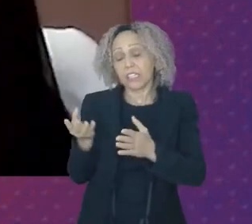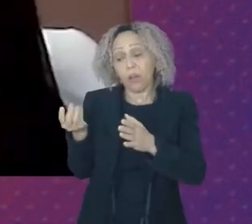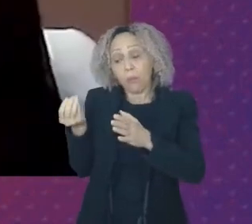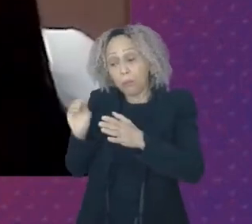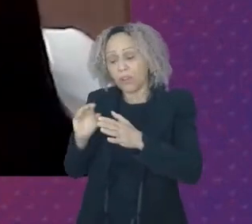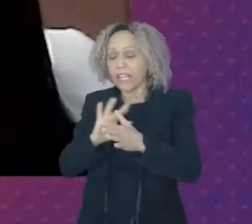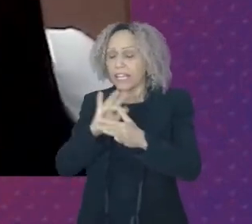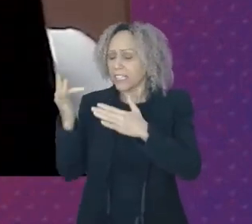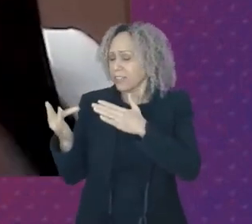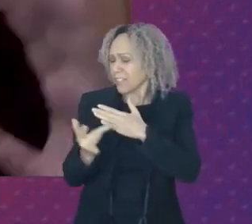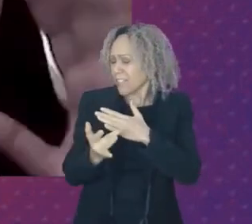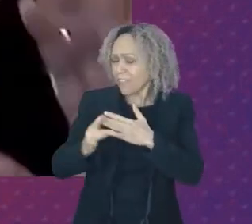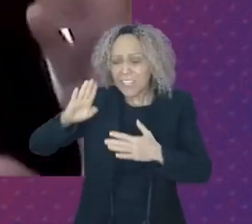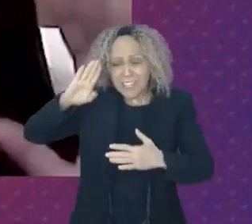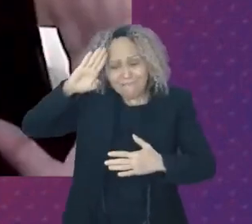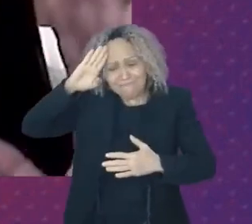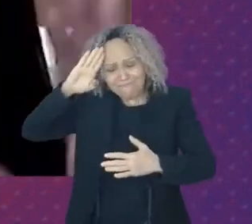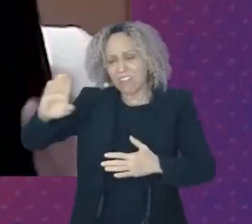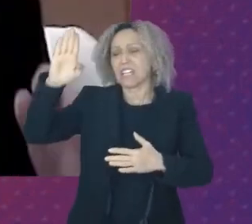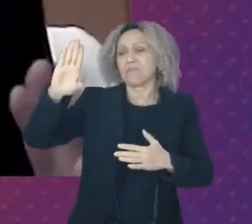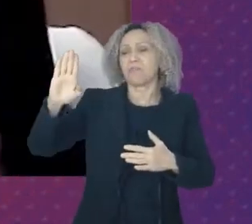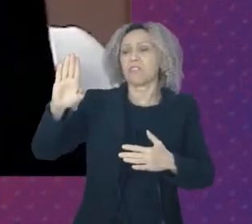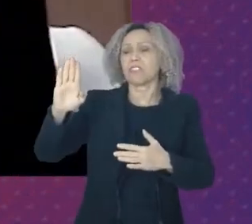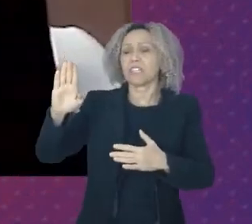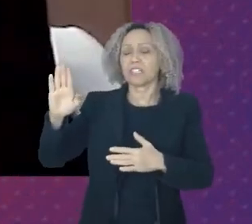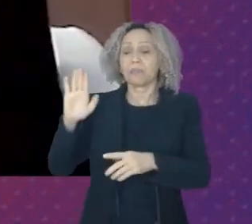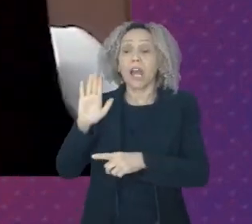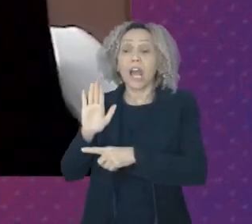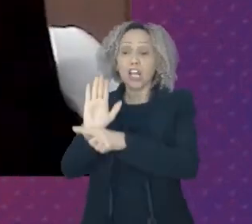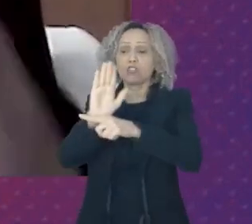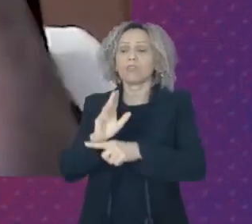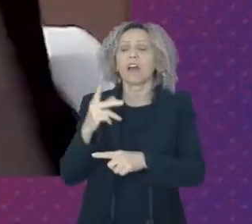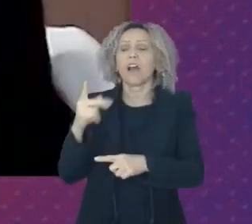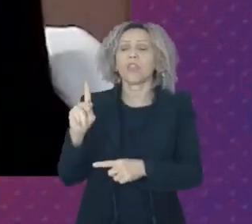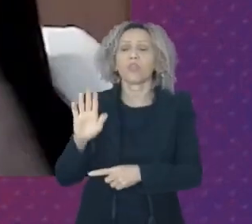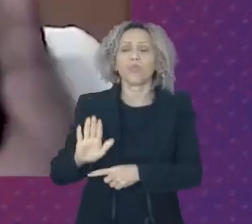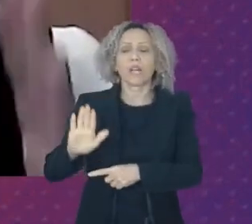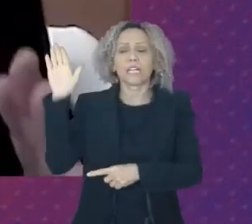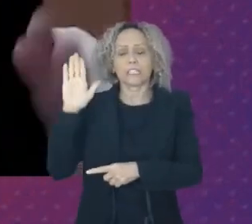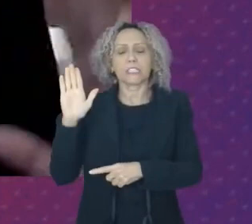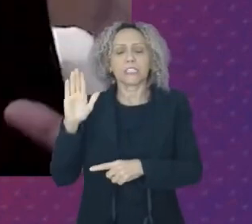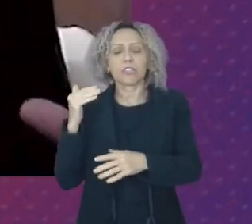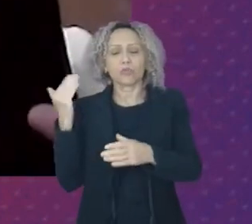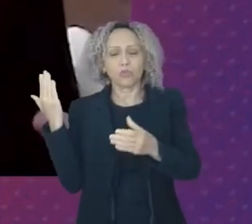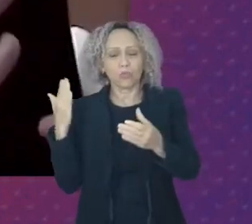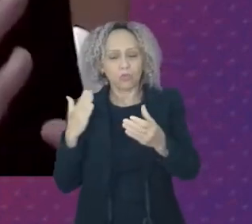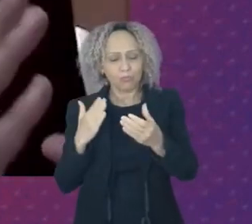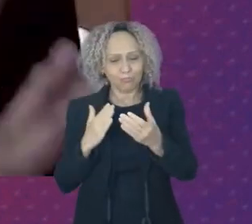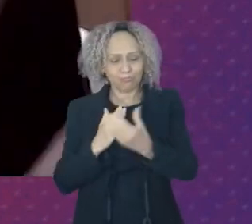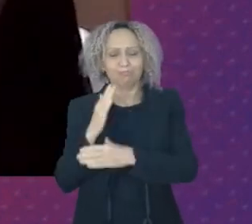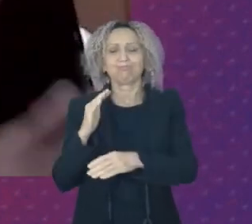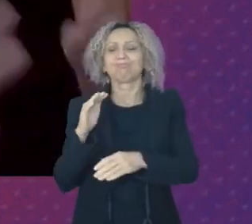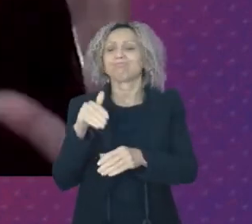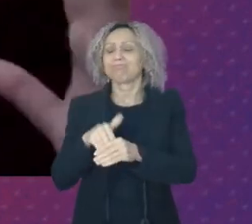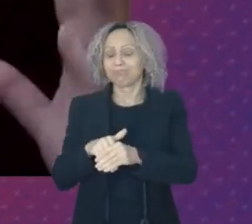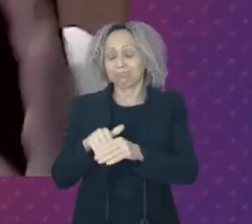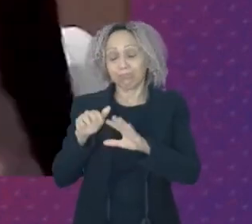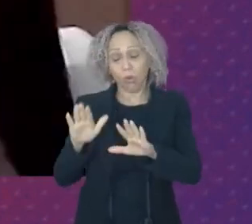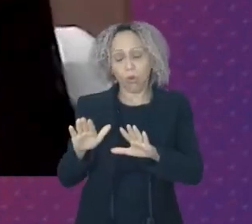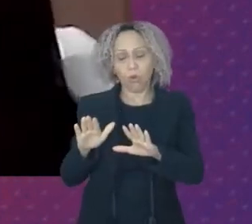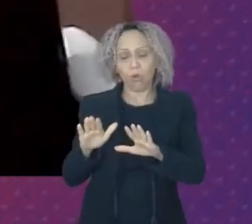mais importantes que existem e que você jamais pode delegar. Não adianta você querer delegar